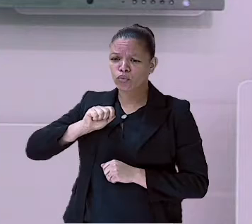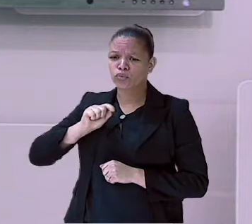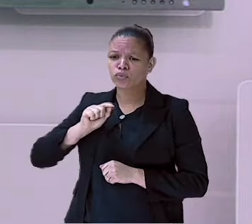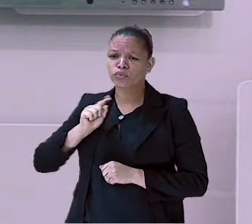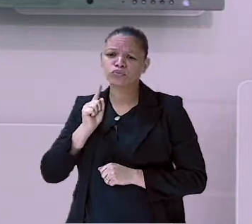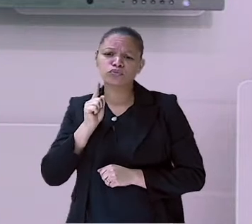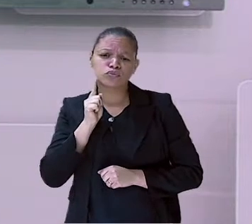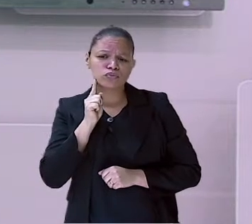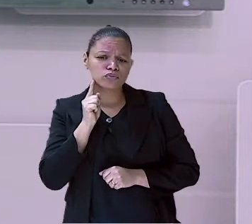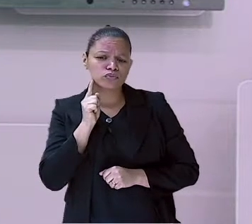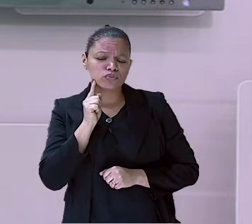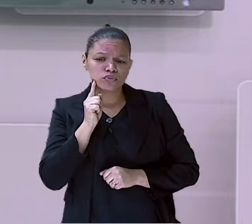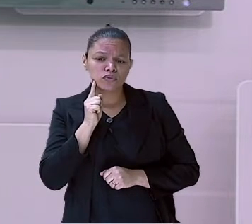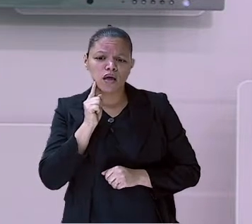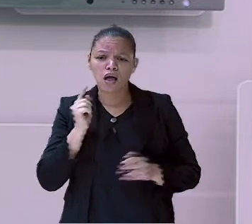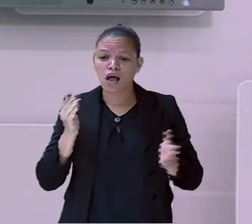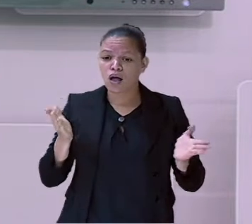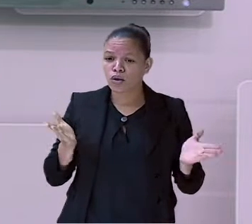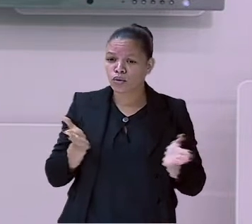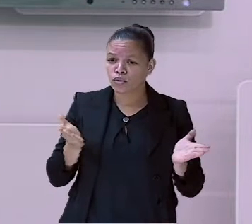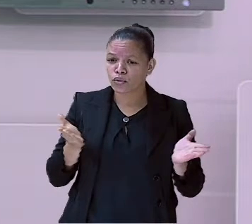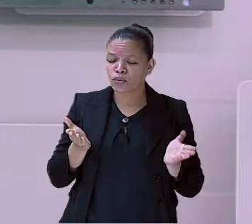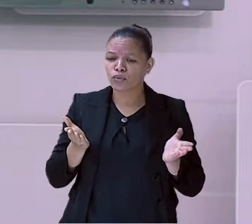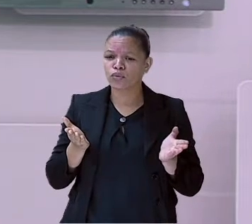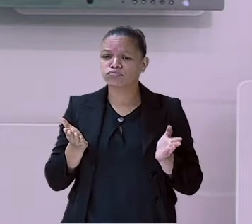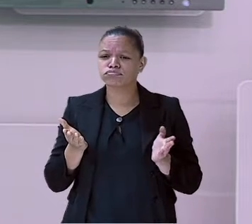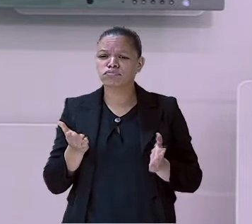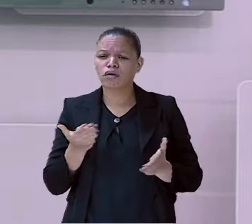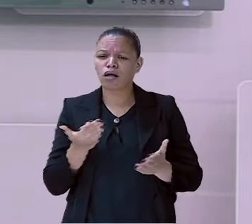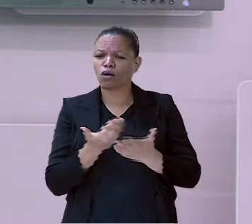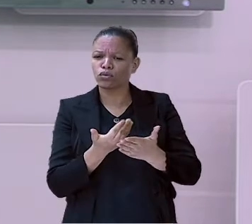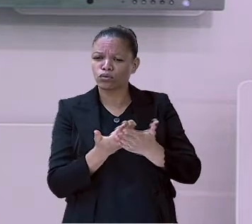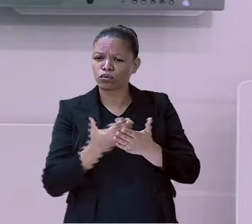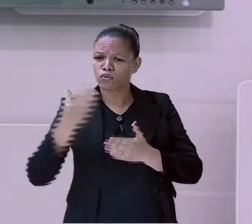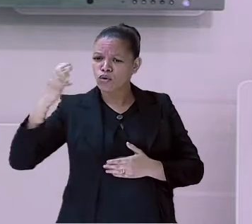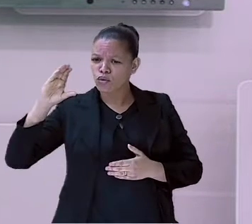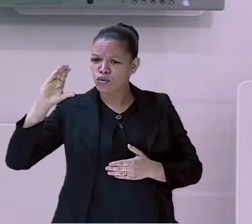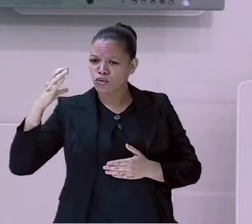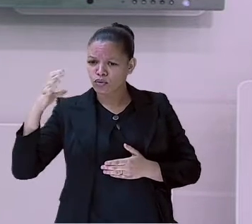ciências, nós vamos falar de má alimentação.